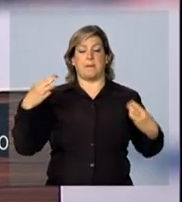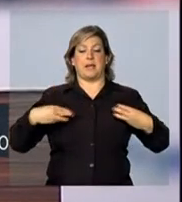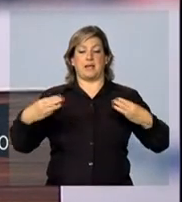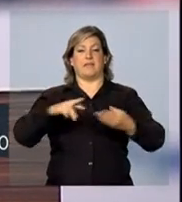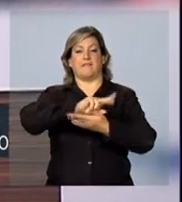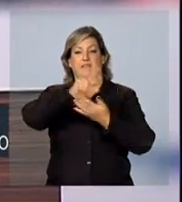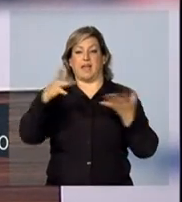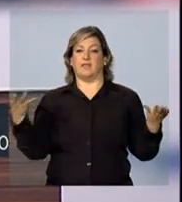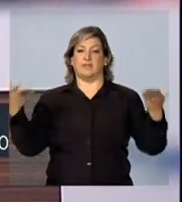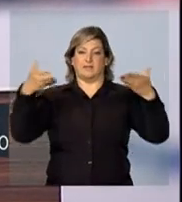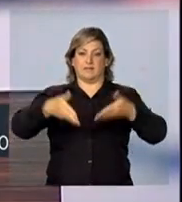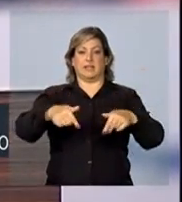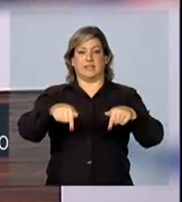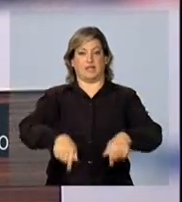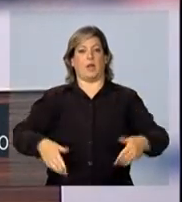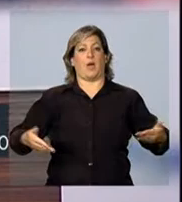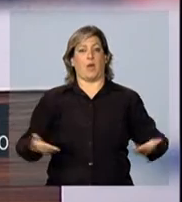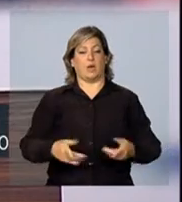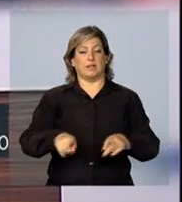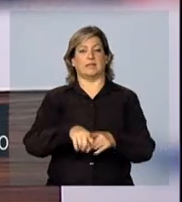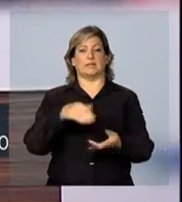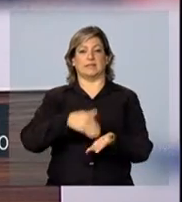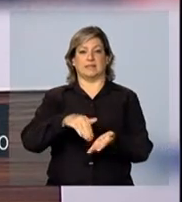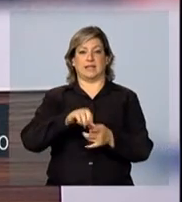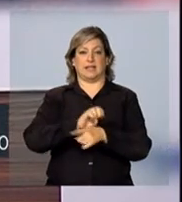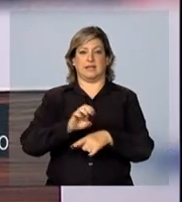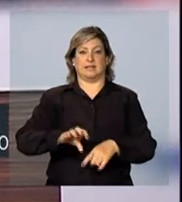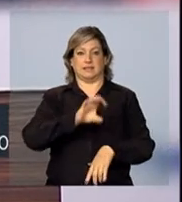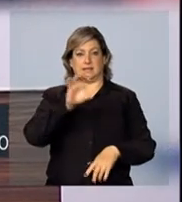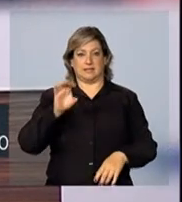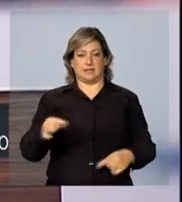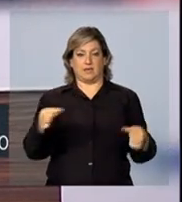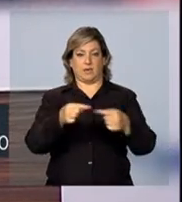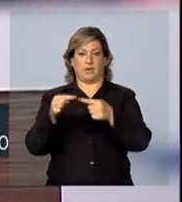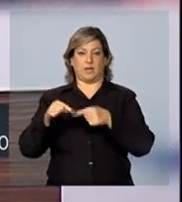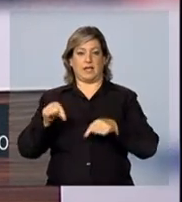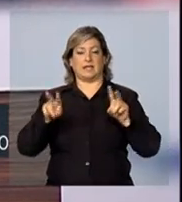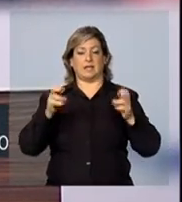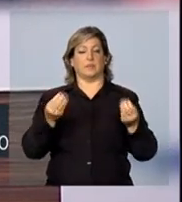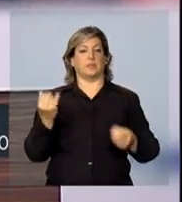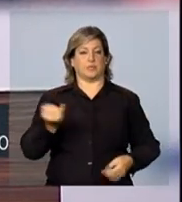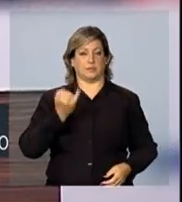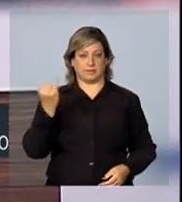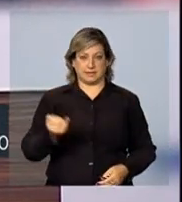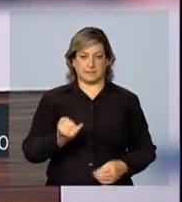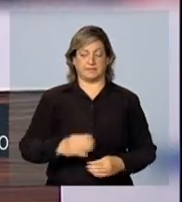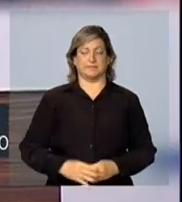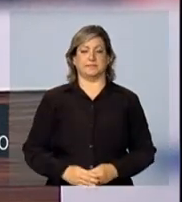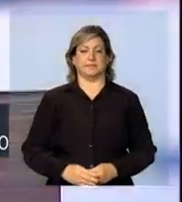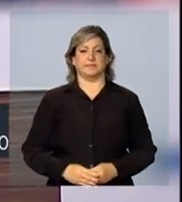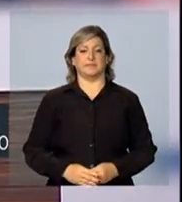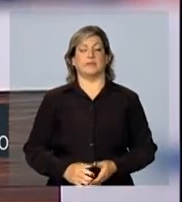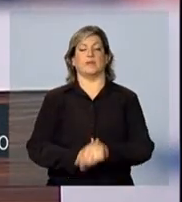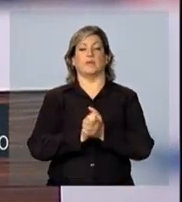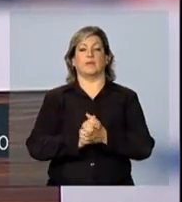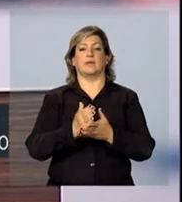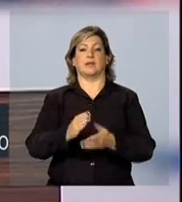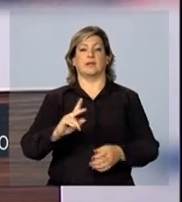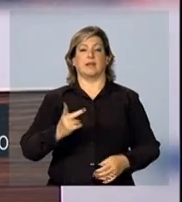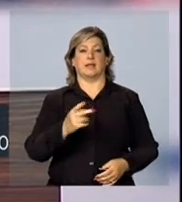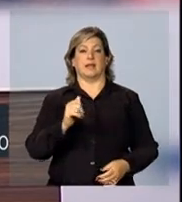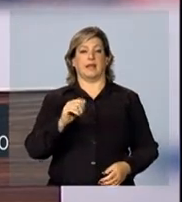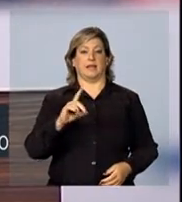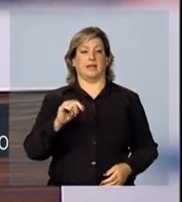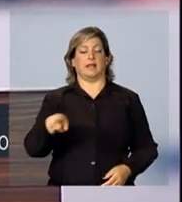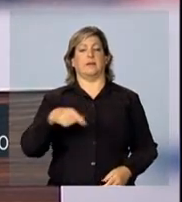Ministérios EA representação das secretarias de estado correlatas a esse tema o cumprimento Fernando